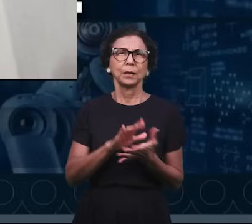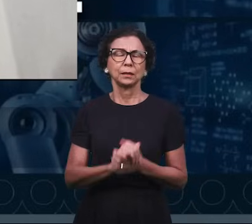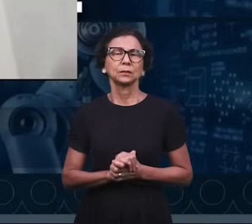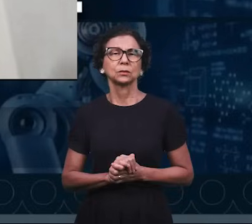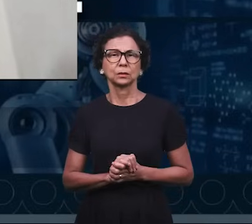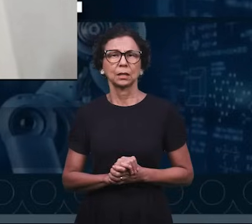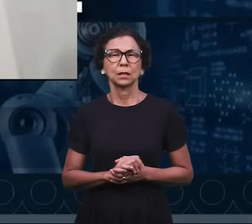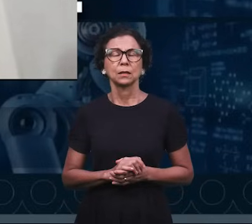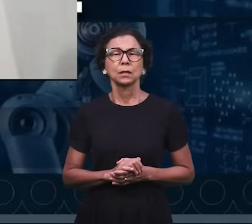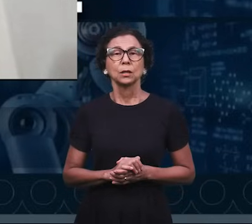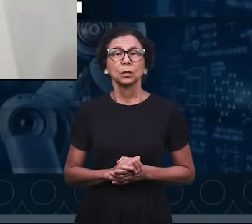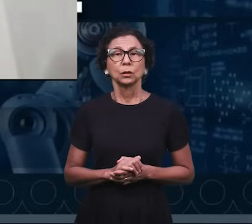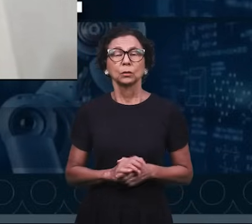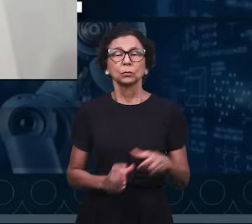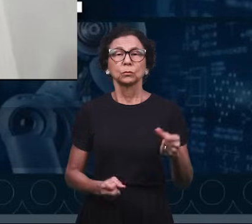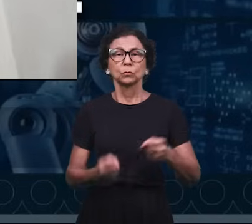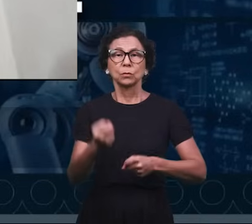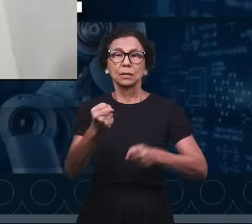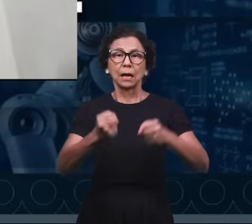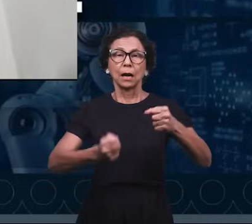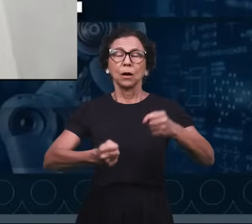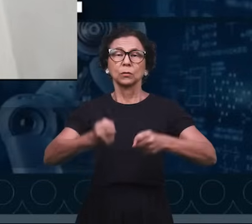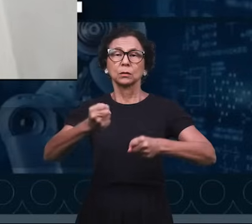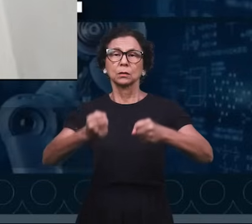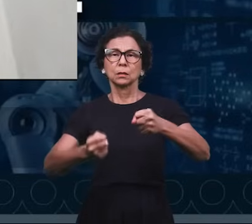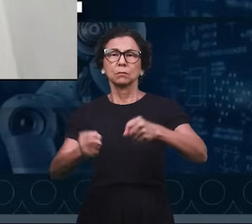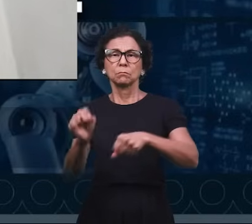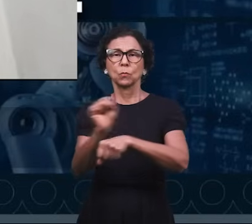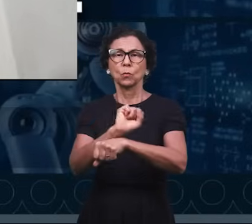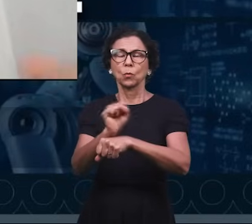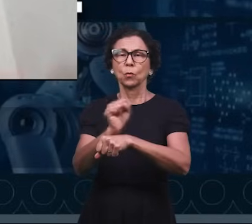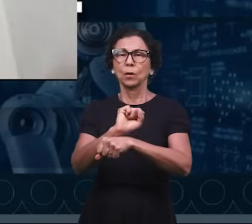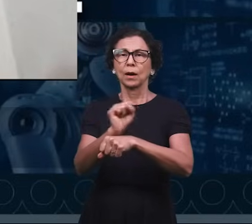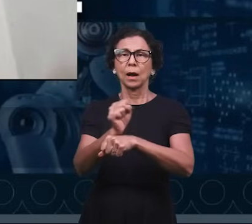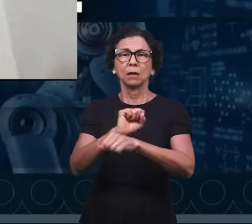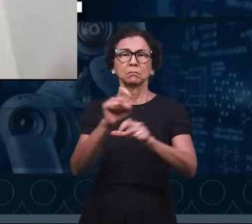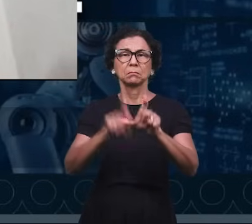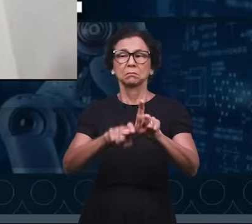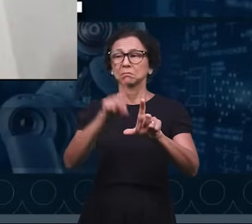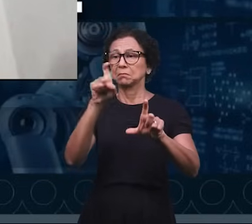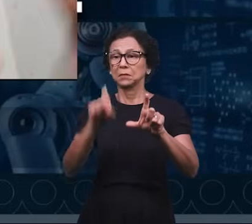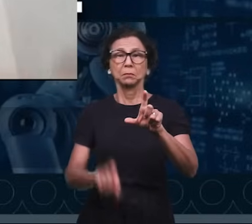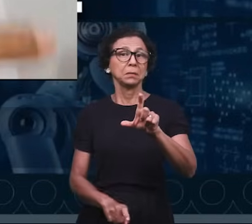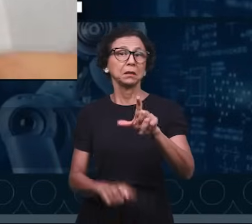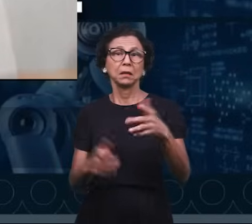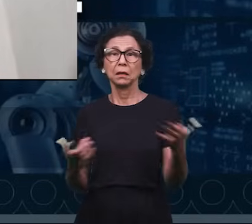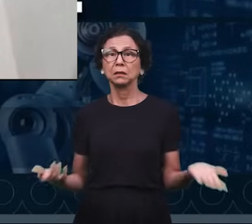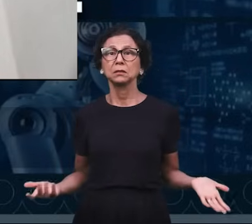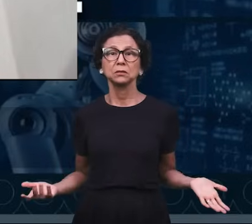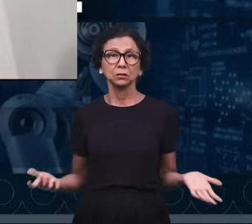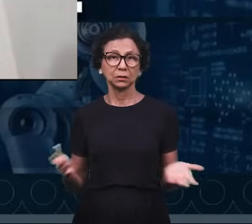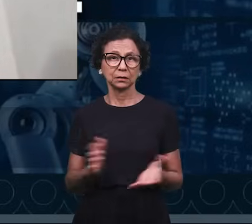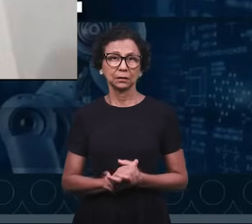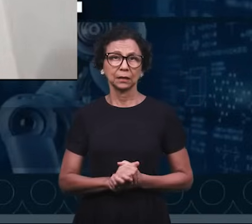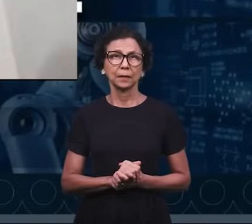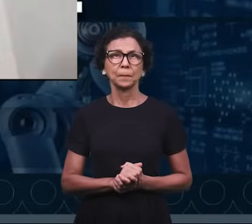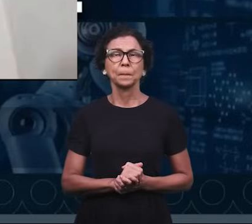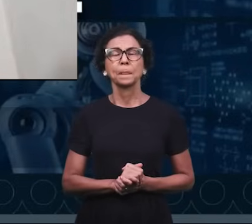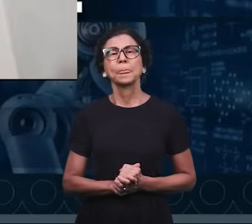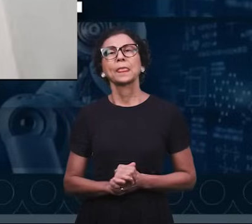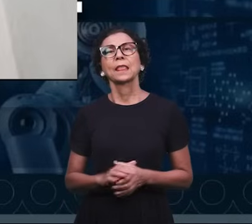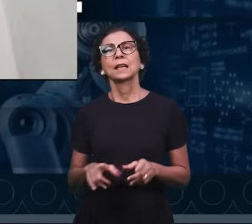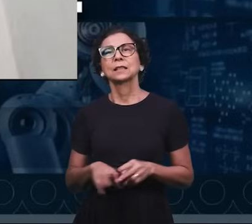a questão dos carros autônomos. Já estão no nosso dia a dia presente, mas a ideia é que isso aumente cada vez mais,